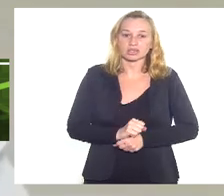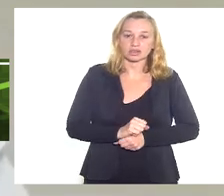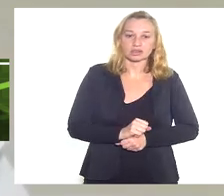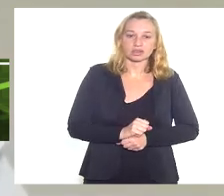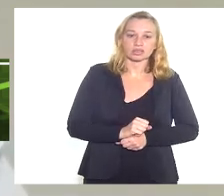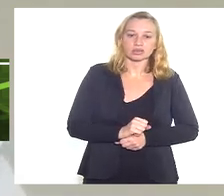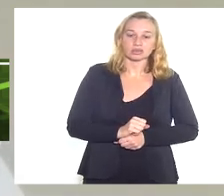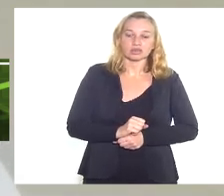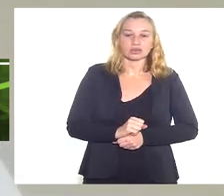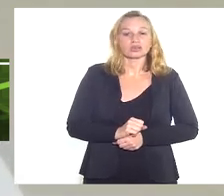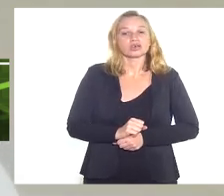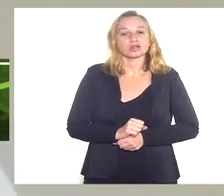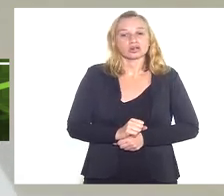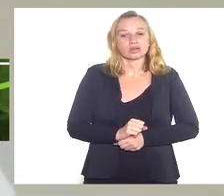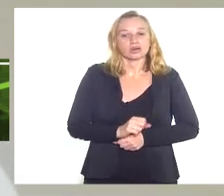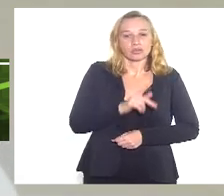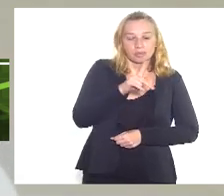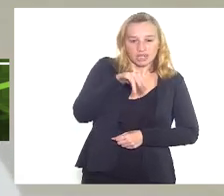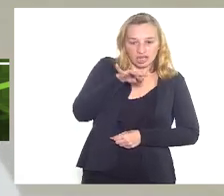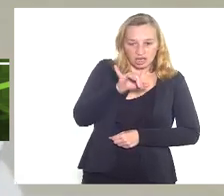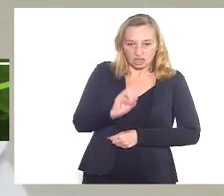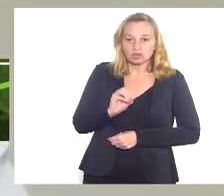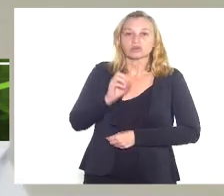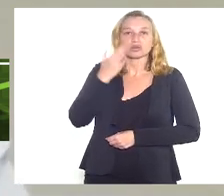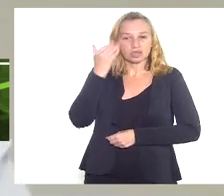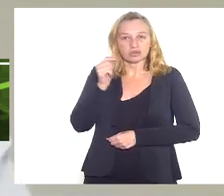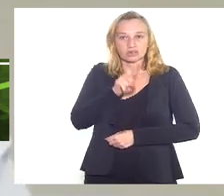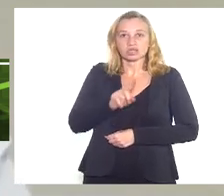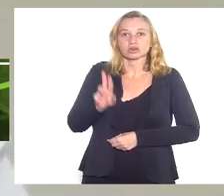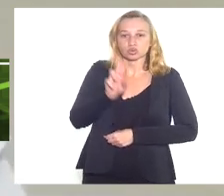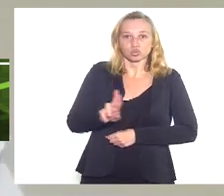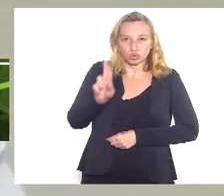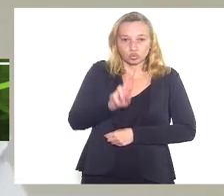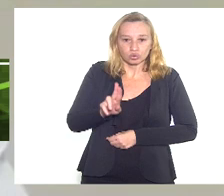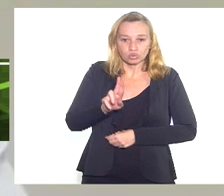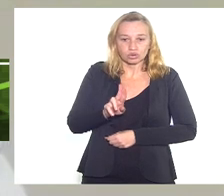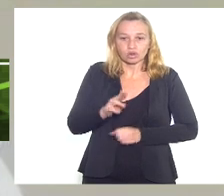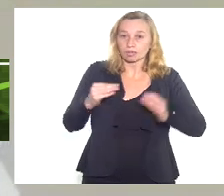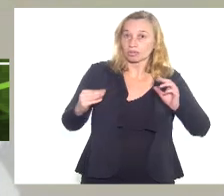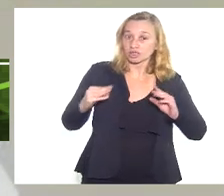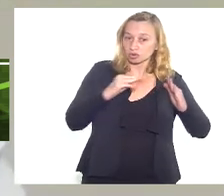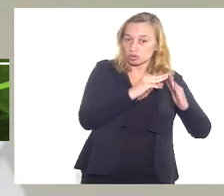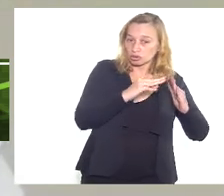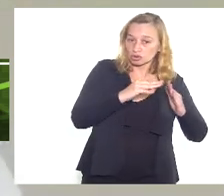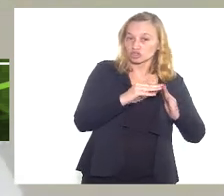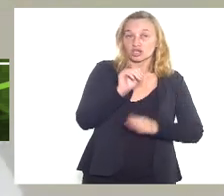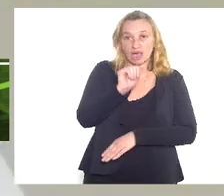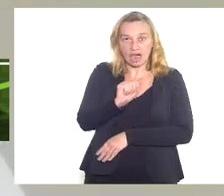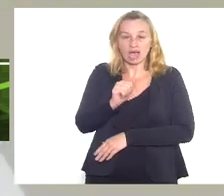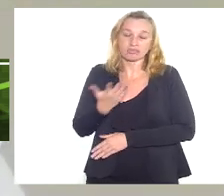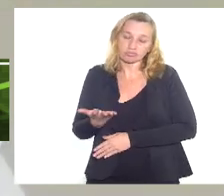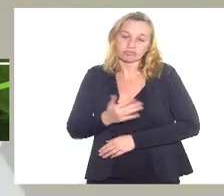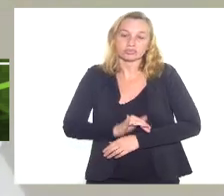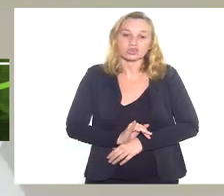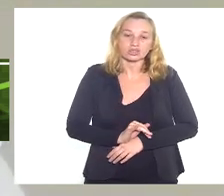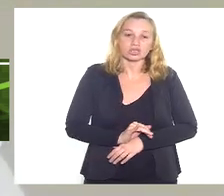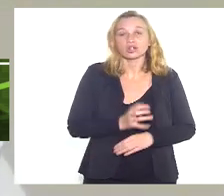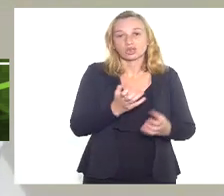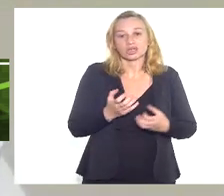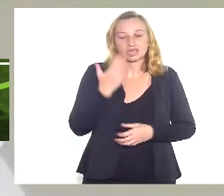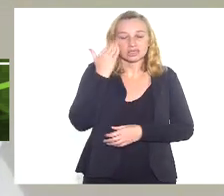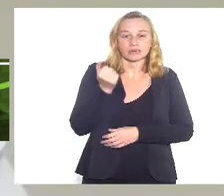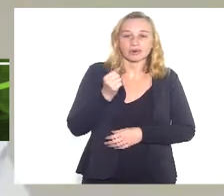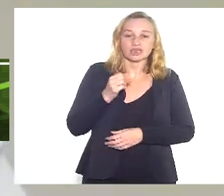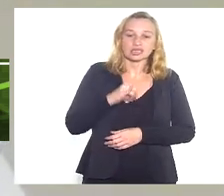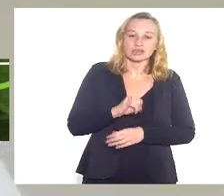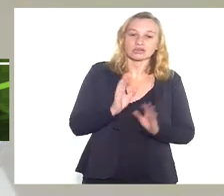alguma checagem. No caso do Peregrino, eu sei que vocês utilizam uma metodologia A, vou dizer assim, e gostaria de saber se vocês